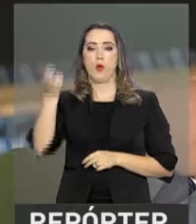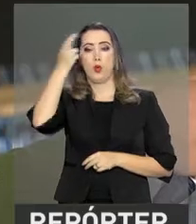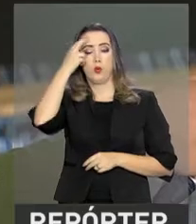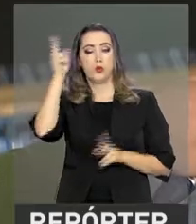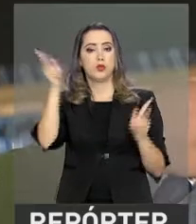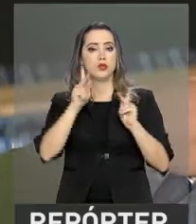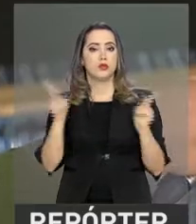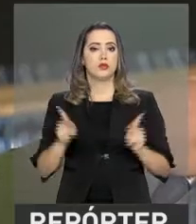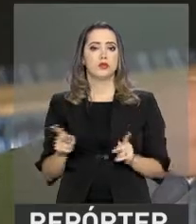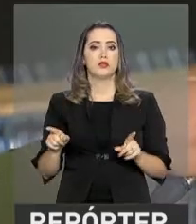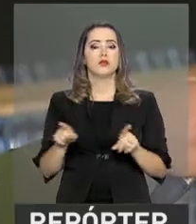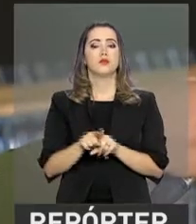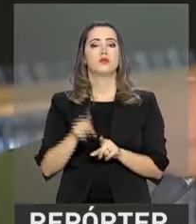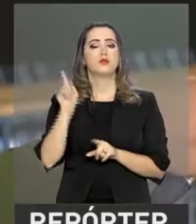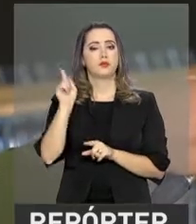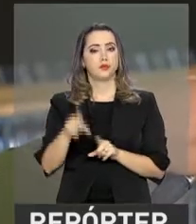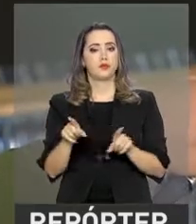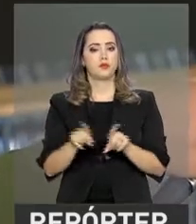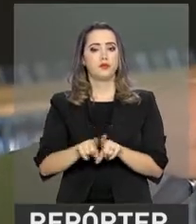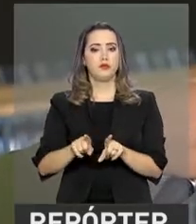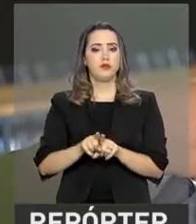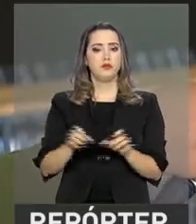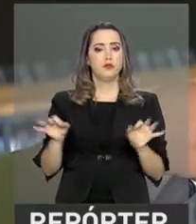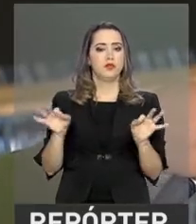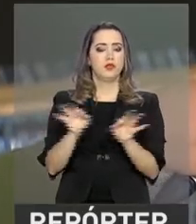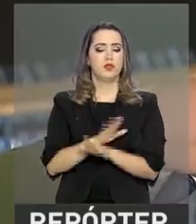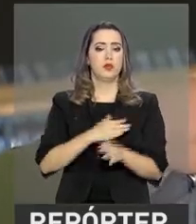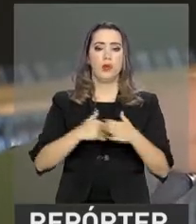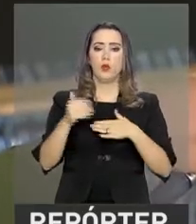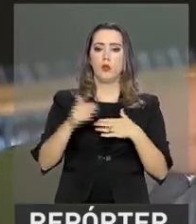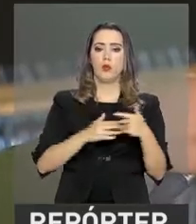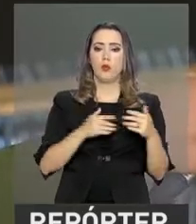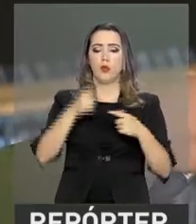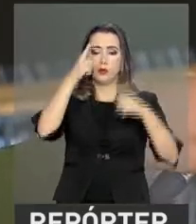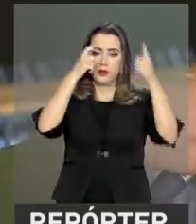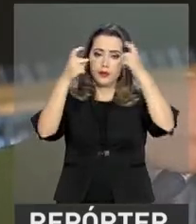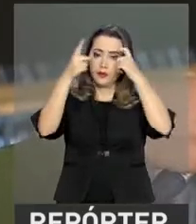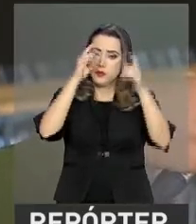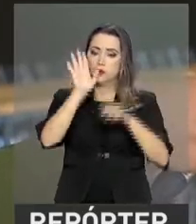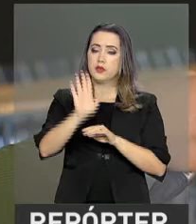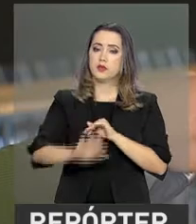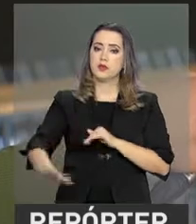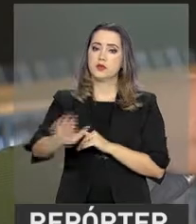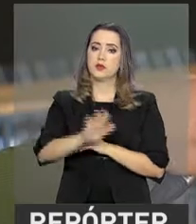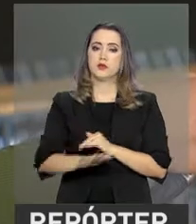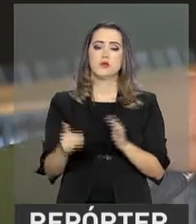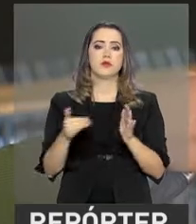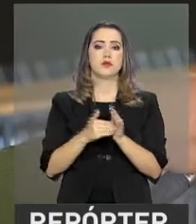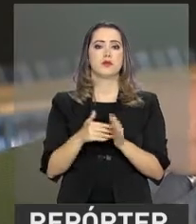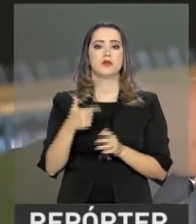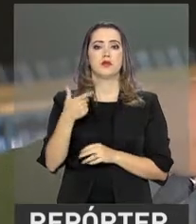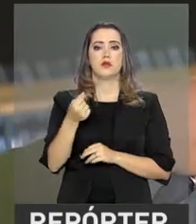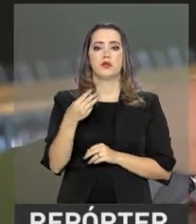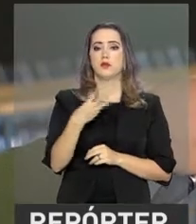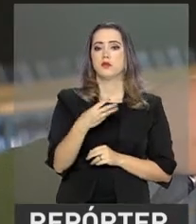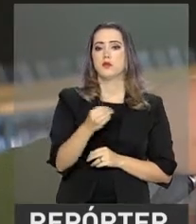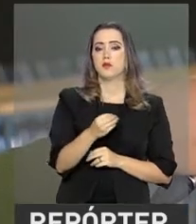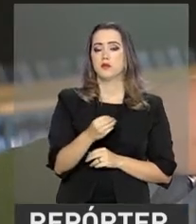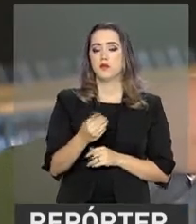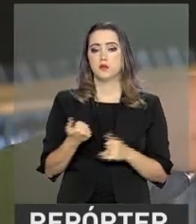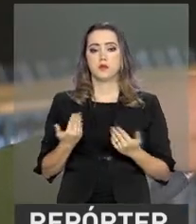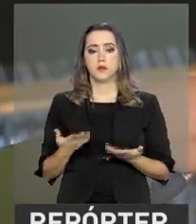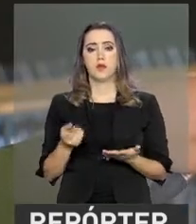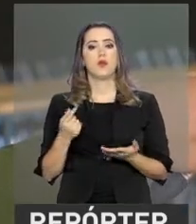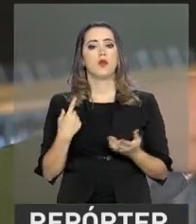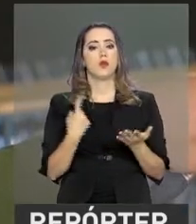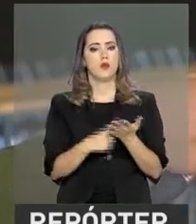Sustentável número 16, que fala sobre a eliminação de todo e qualquer tipo de violência contra crianças até 2030. É